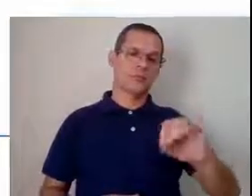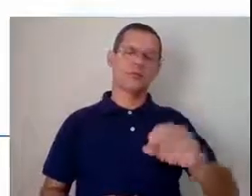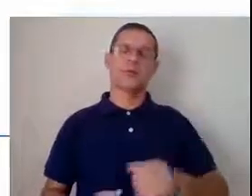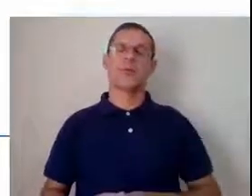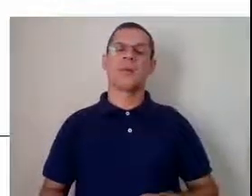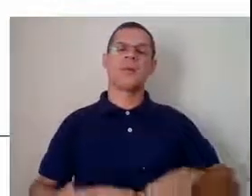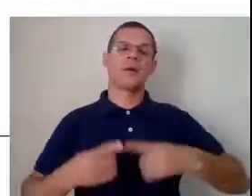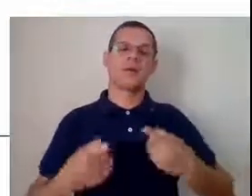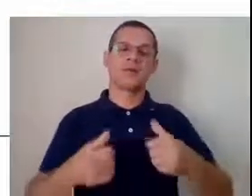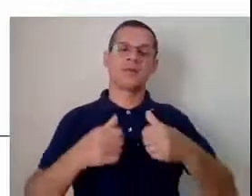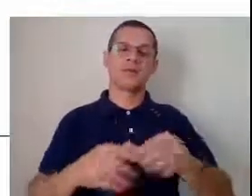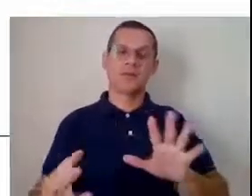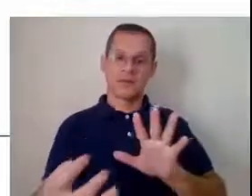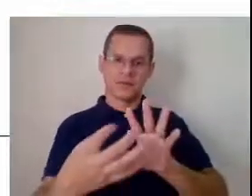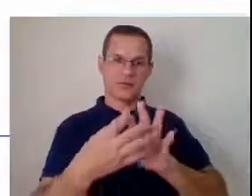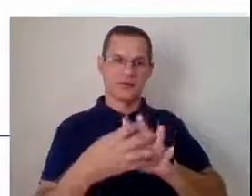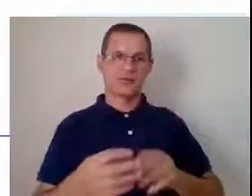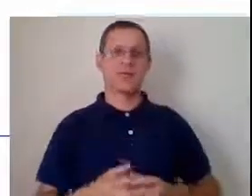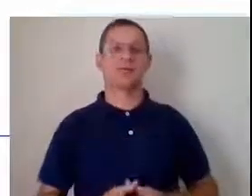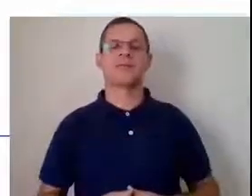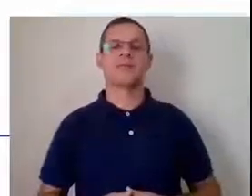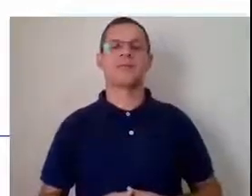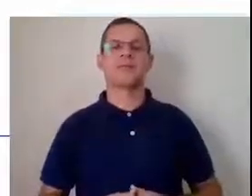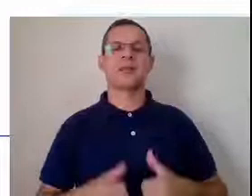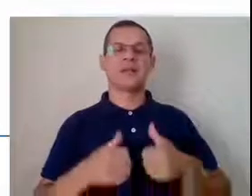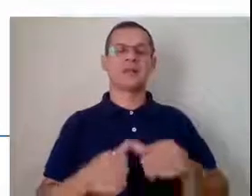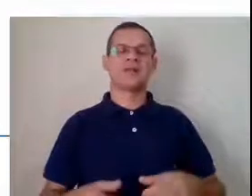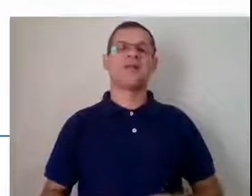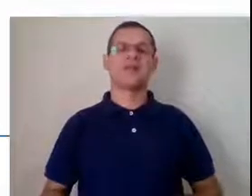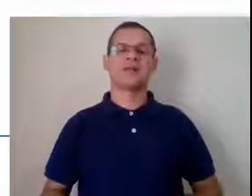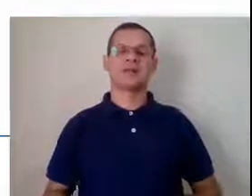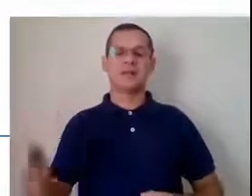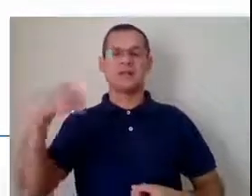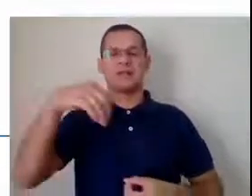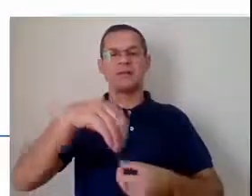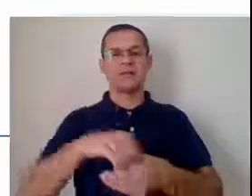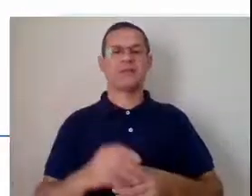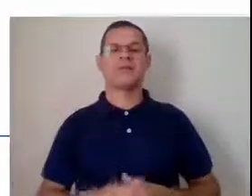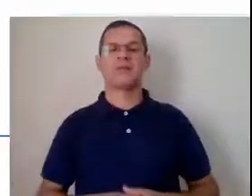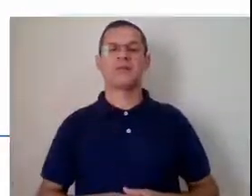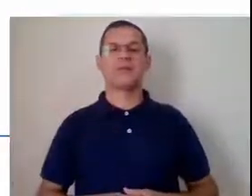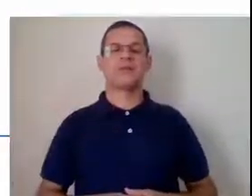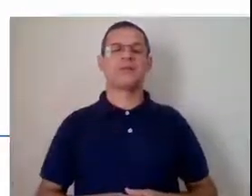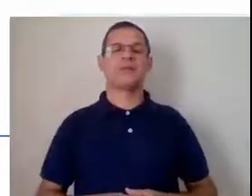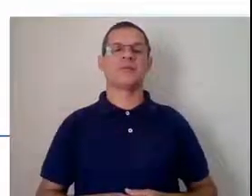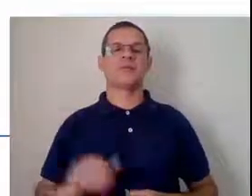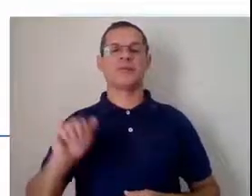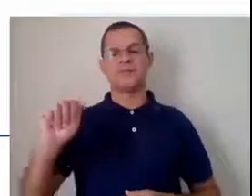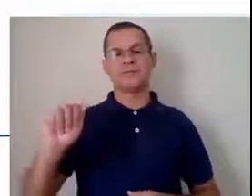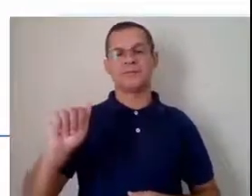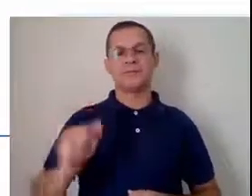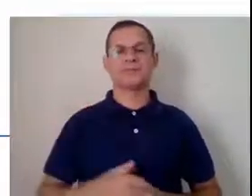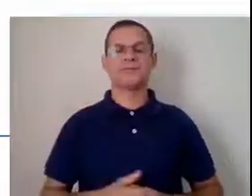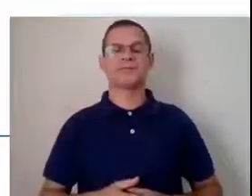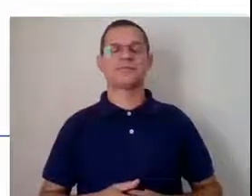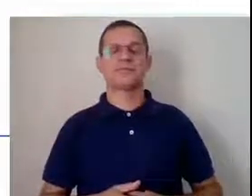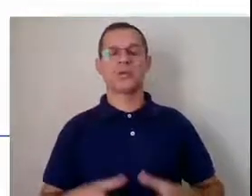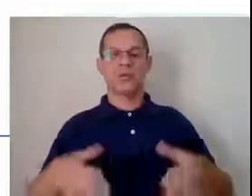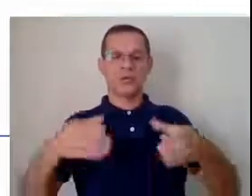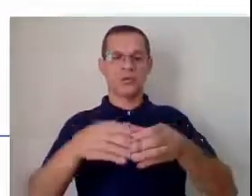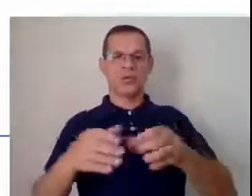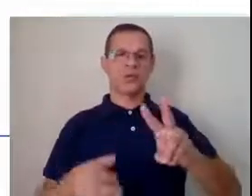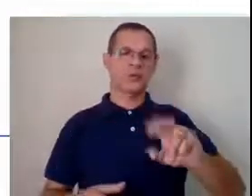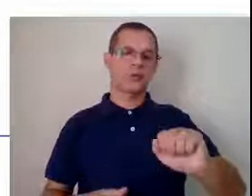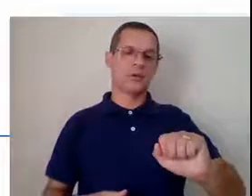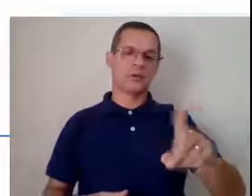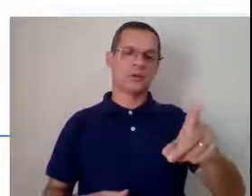representado aqui por esse símbolo, está contido em A? Então, o conjunto